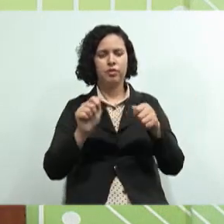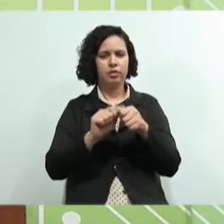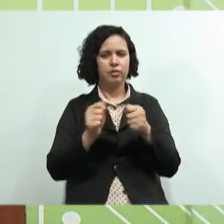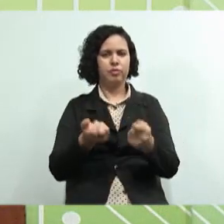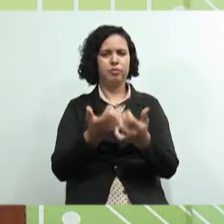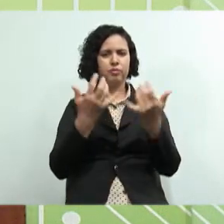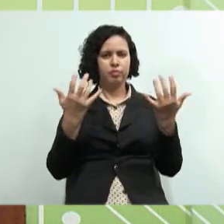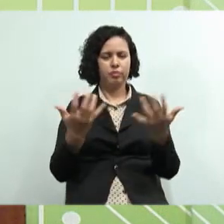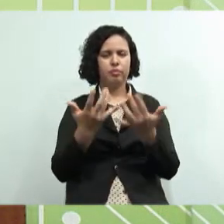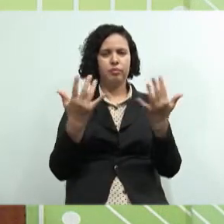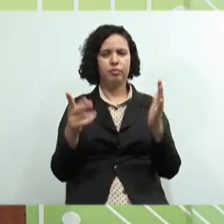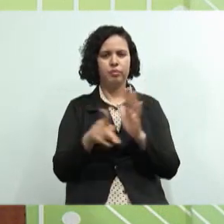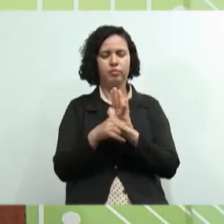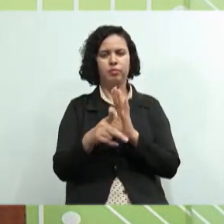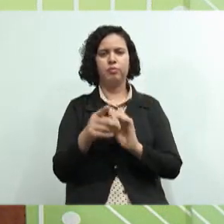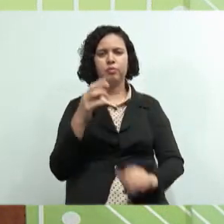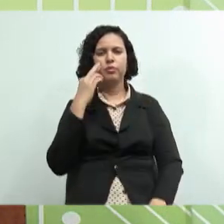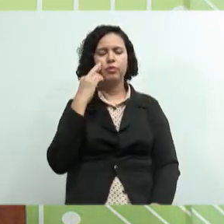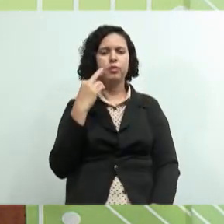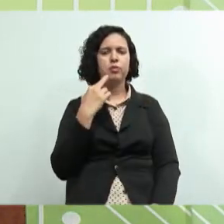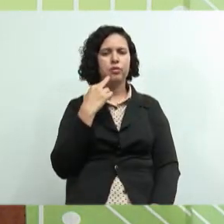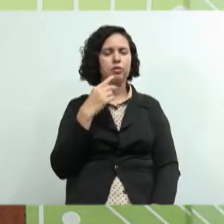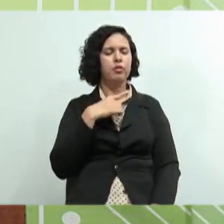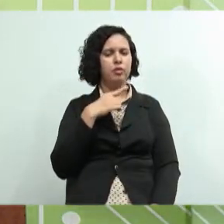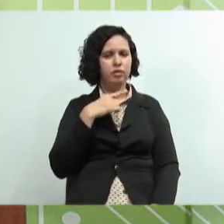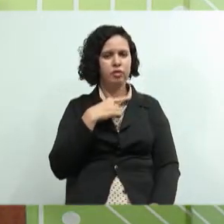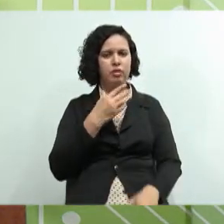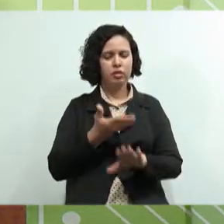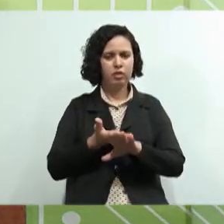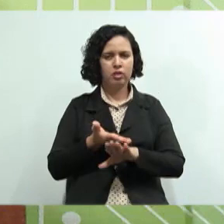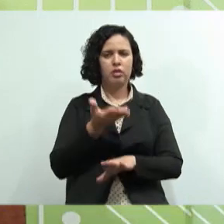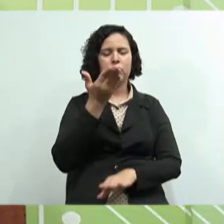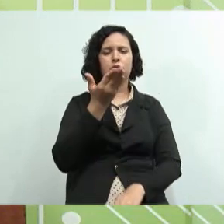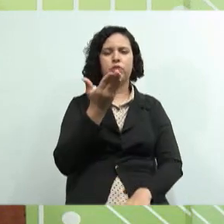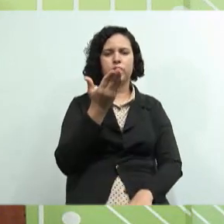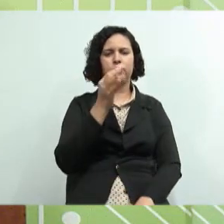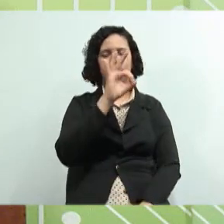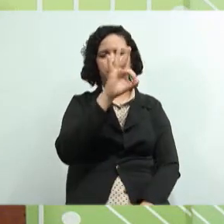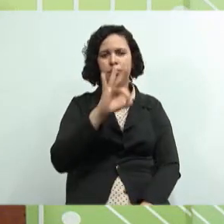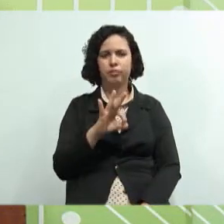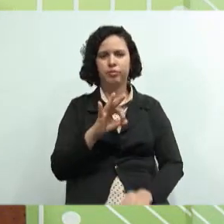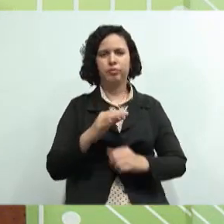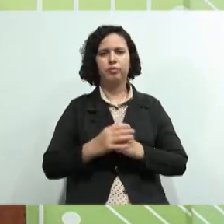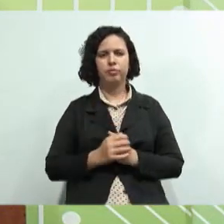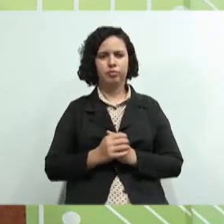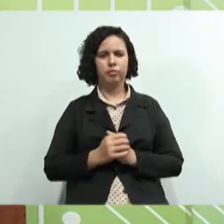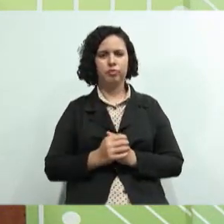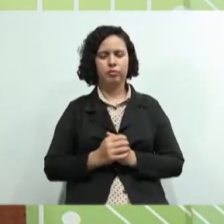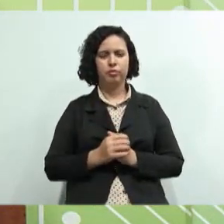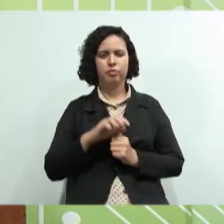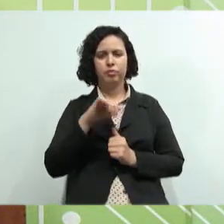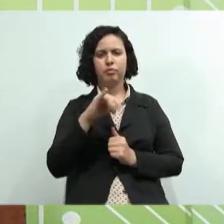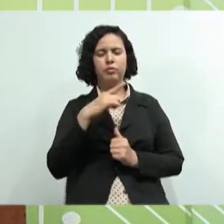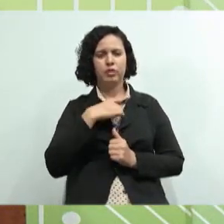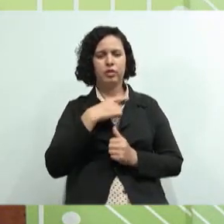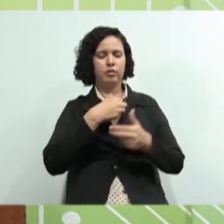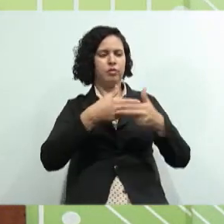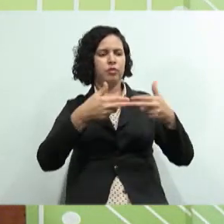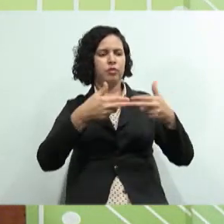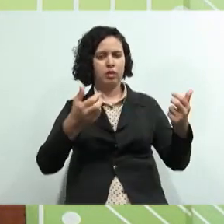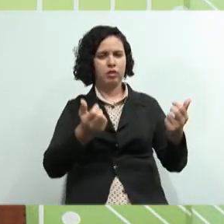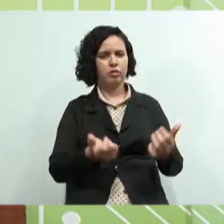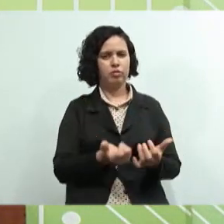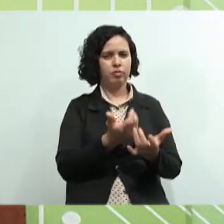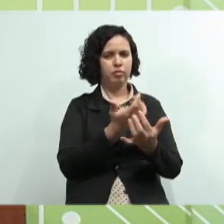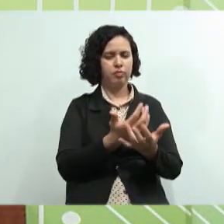uma grande inflação. Agora, enquanto a gente tem vários produtores, a gente minimiza o nosso risco, diminui o risco de ter uma